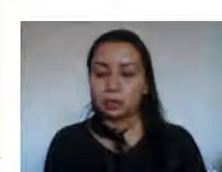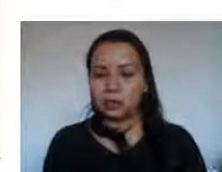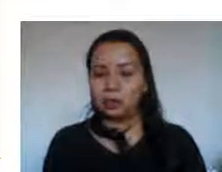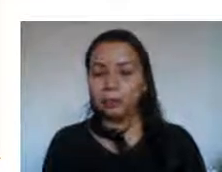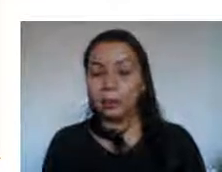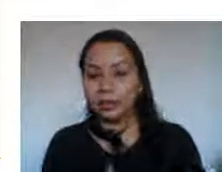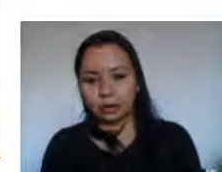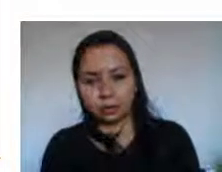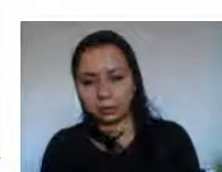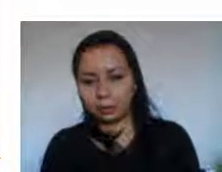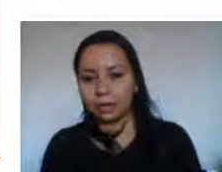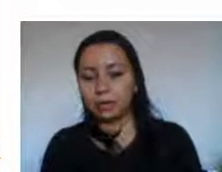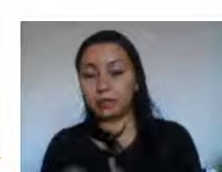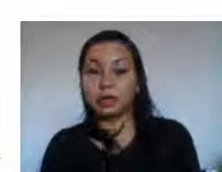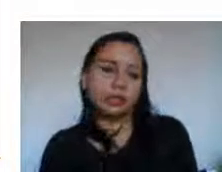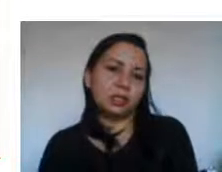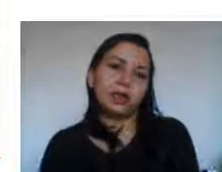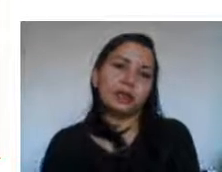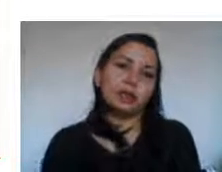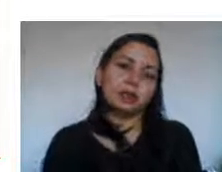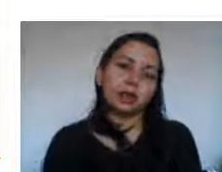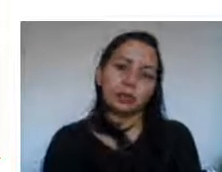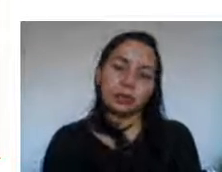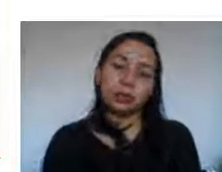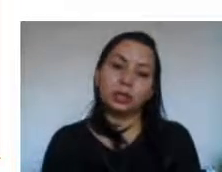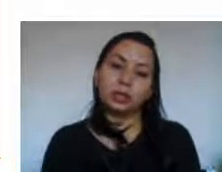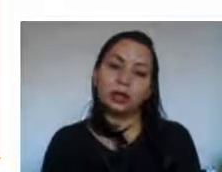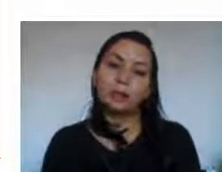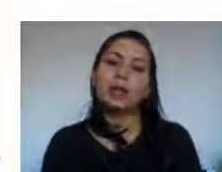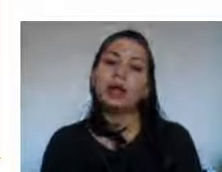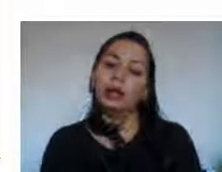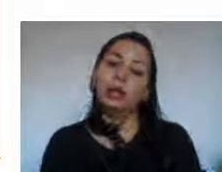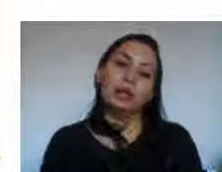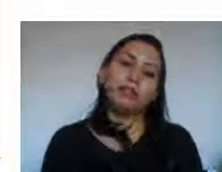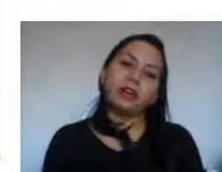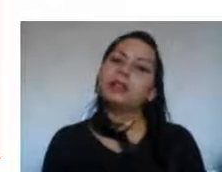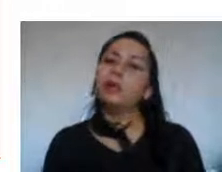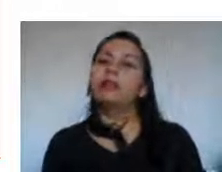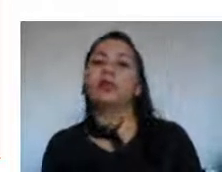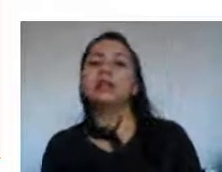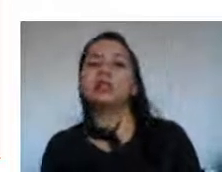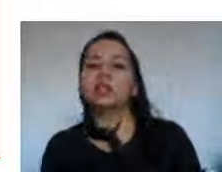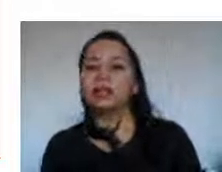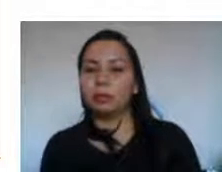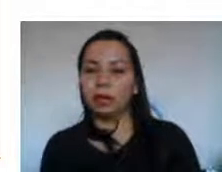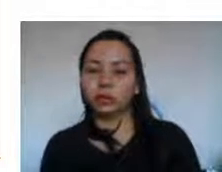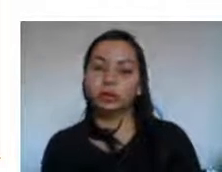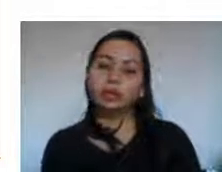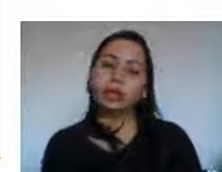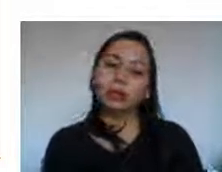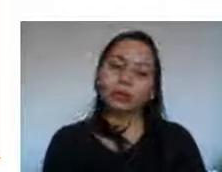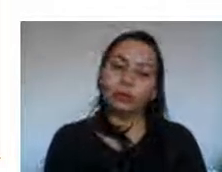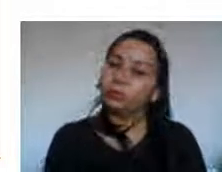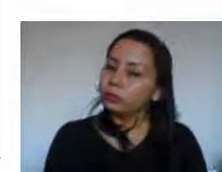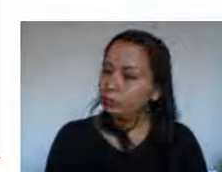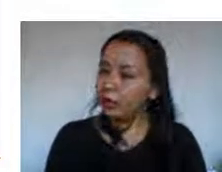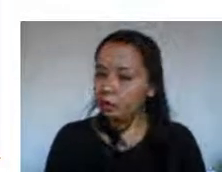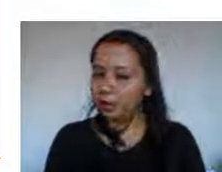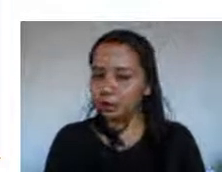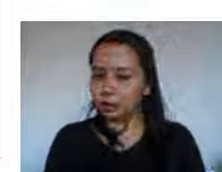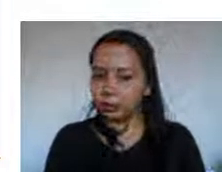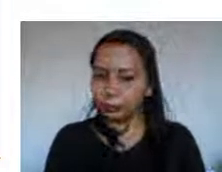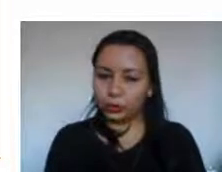Digamos assim, maneiras que são desrespeitadas, que levam isso a acontecer e que vai ter uma influência diretamente, tanto